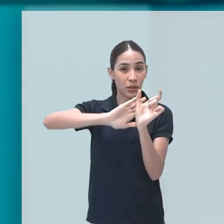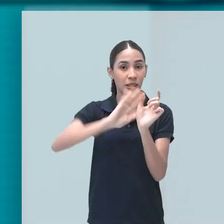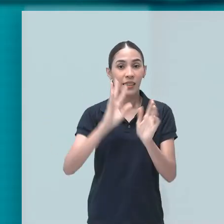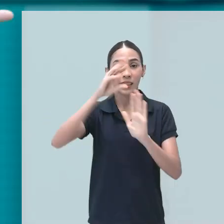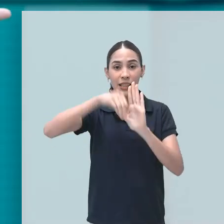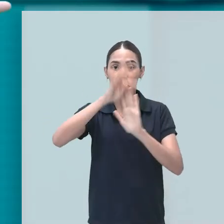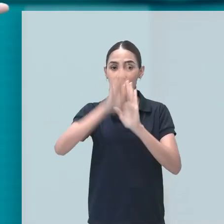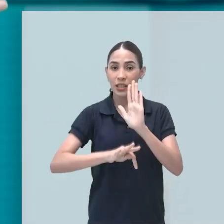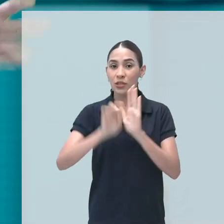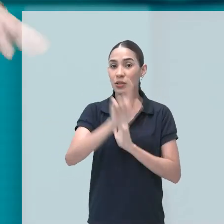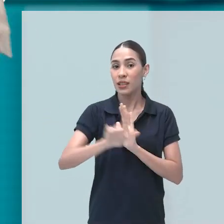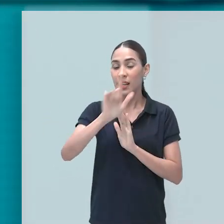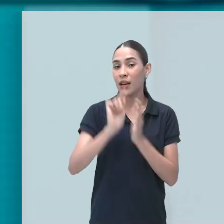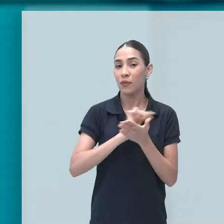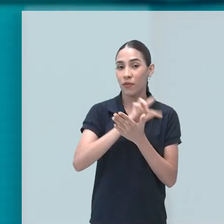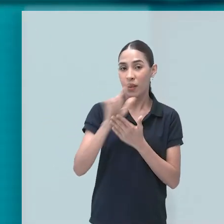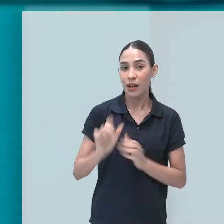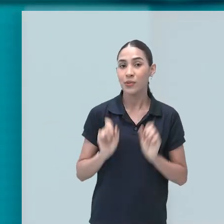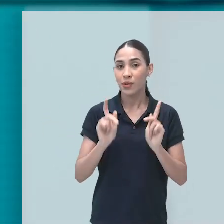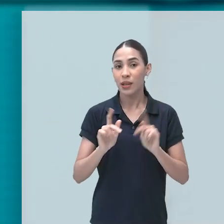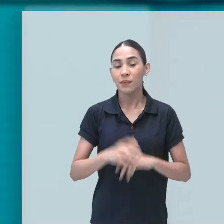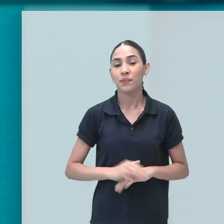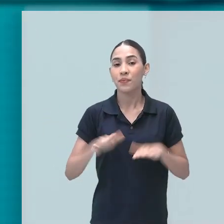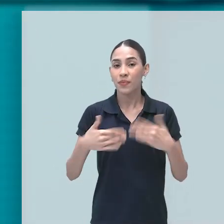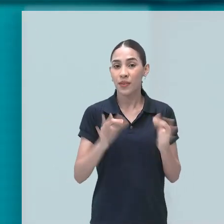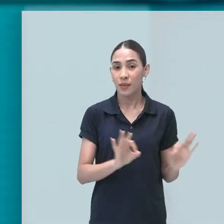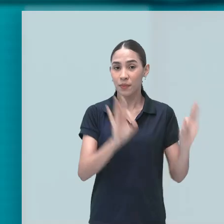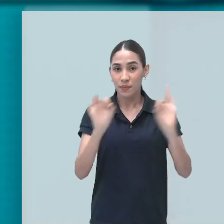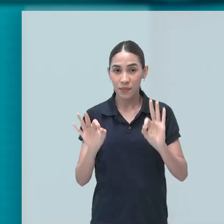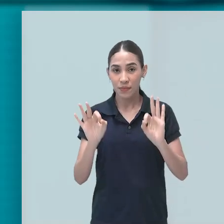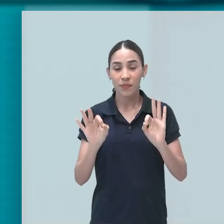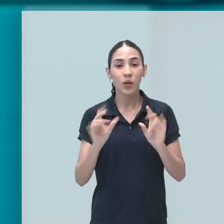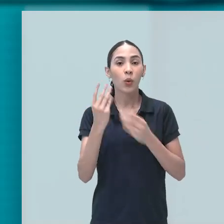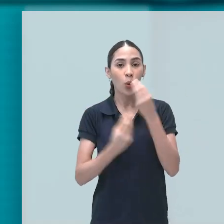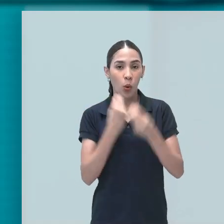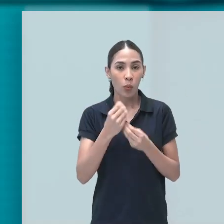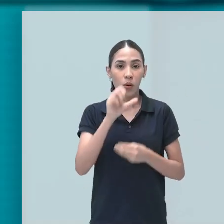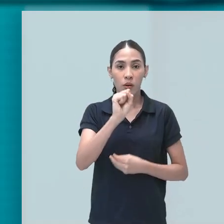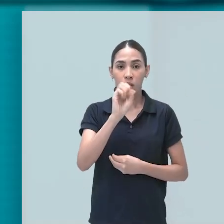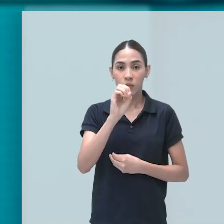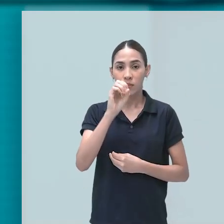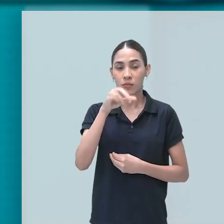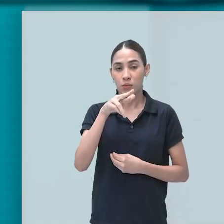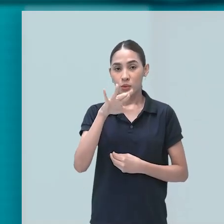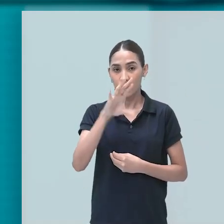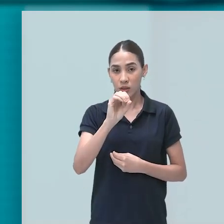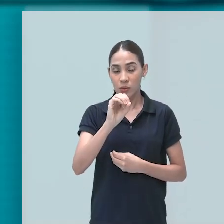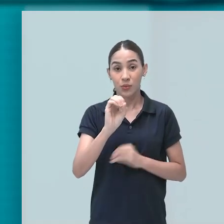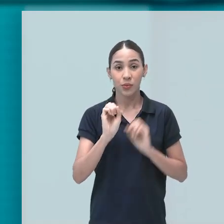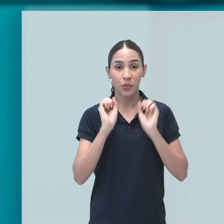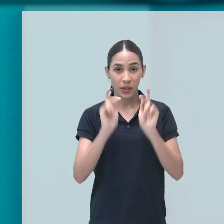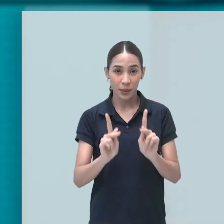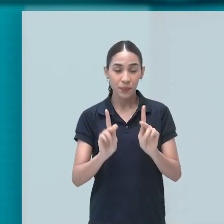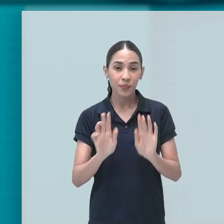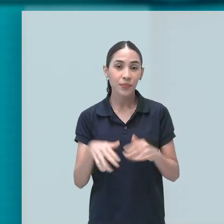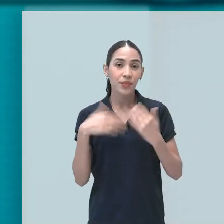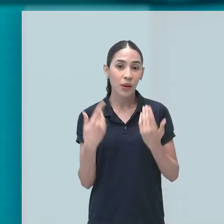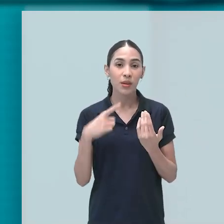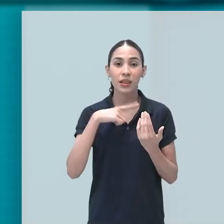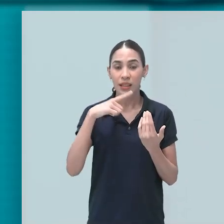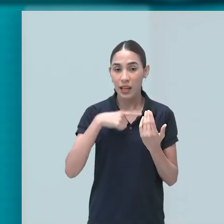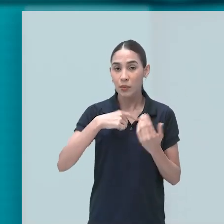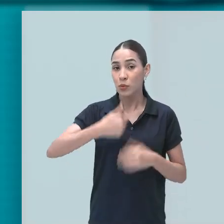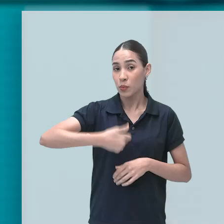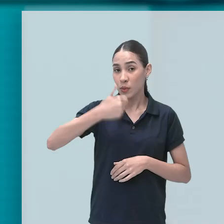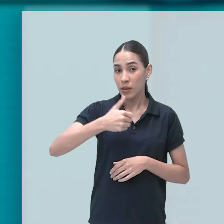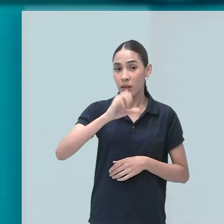textos literários diversos, ok? Vamos iniciar por sonetos, correto? E aí temos o nosso